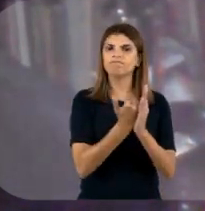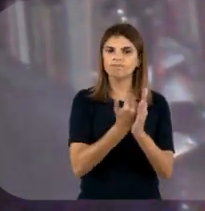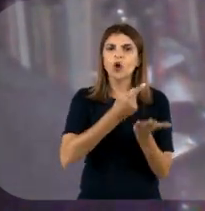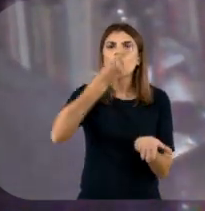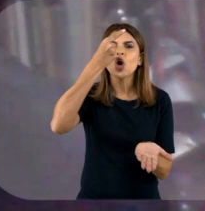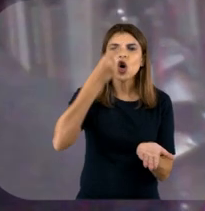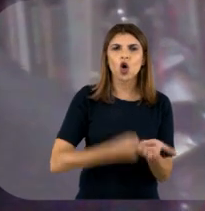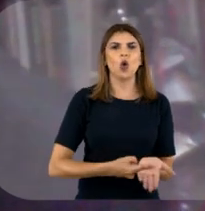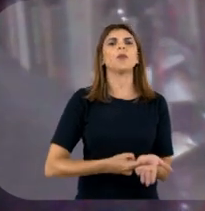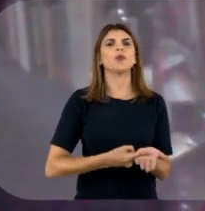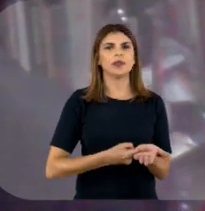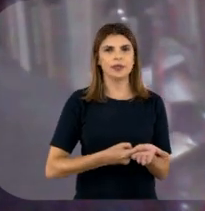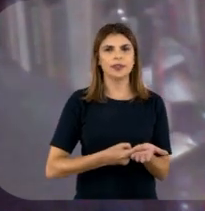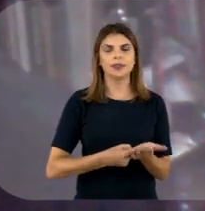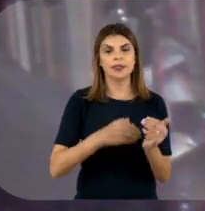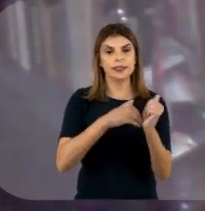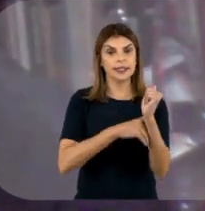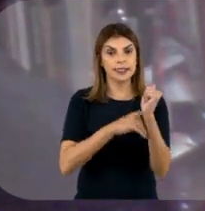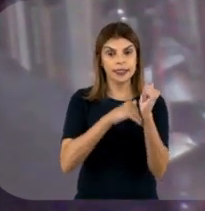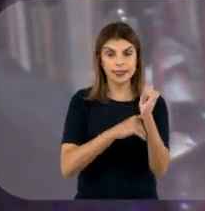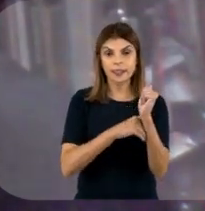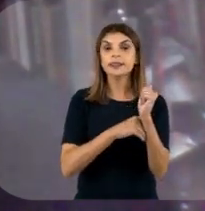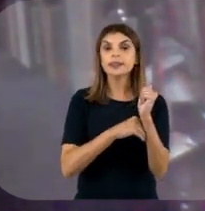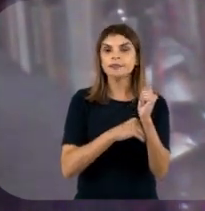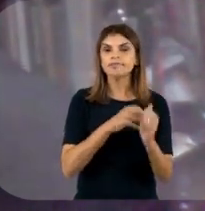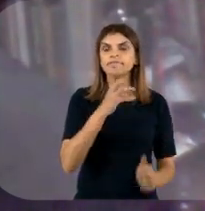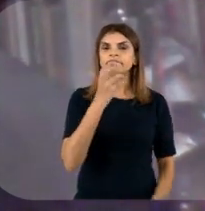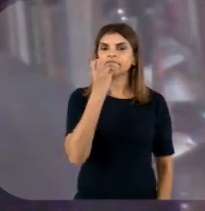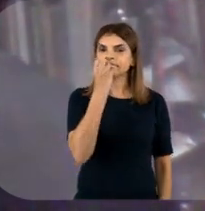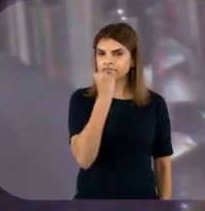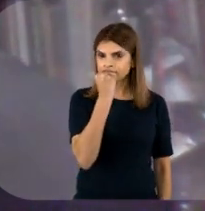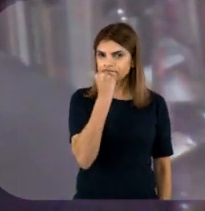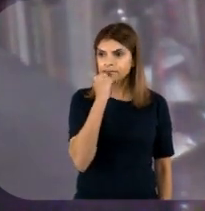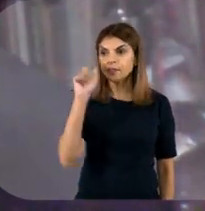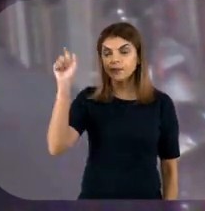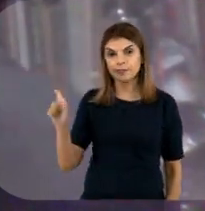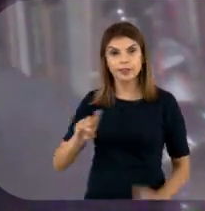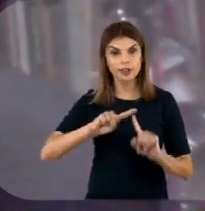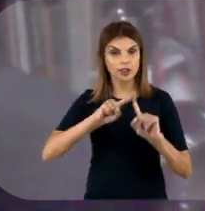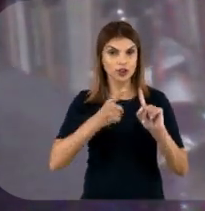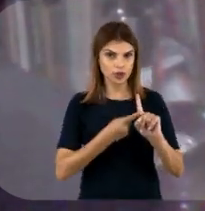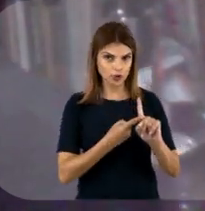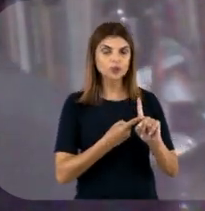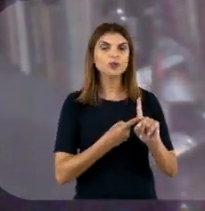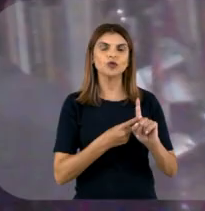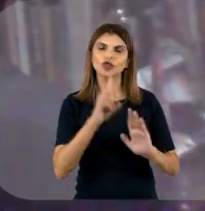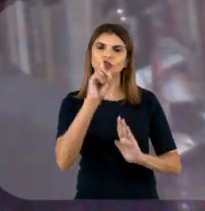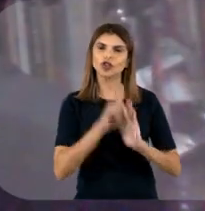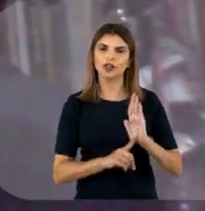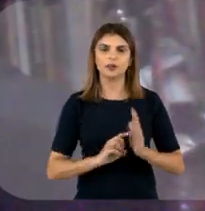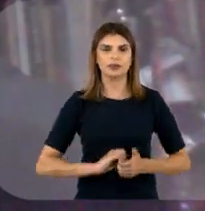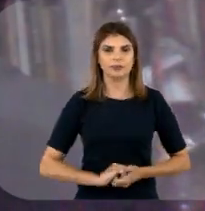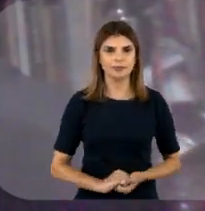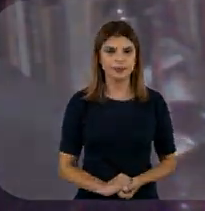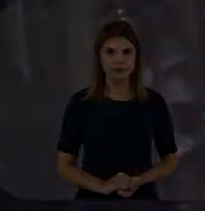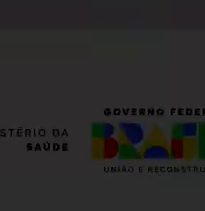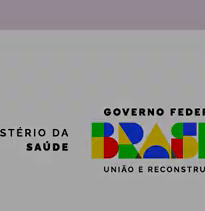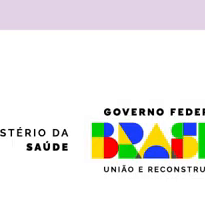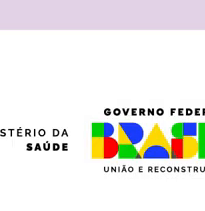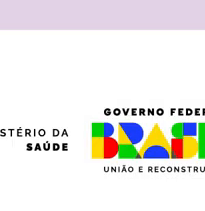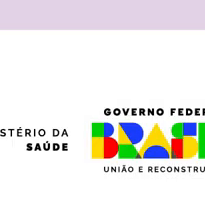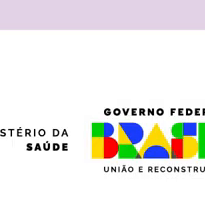do compromisso com os direitos da gestante e com o seu sigilo absoluto.